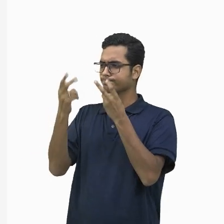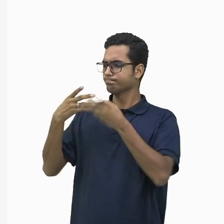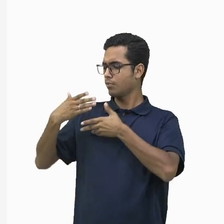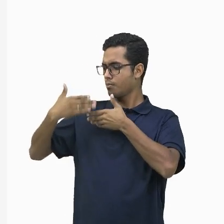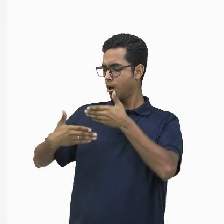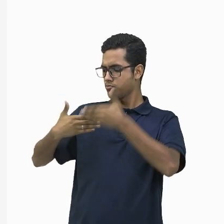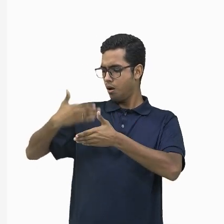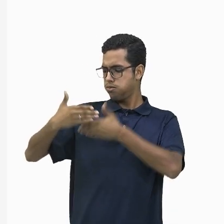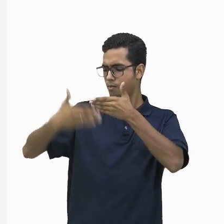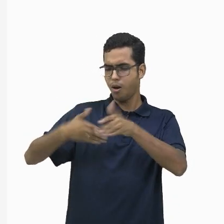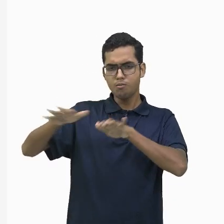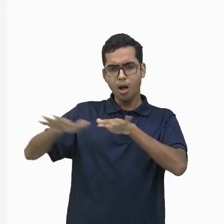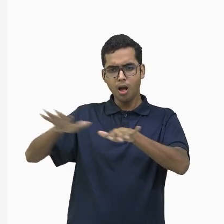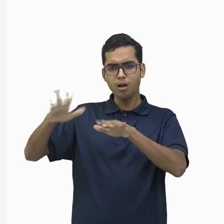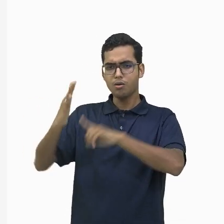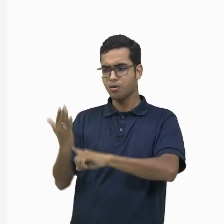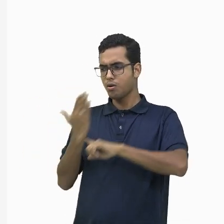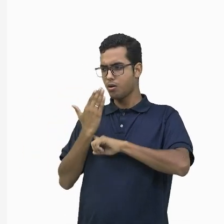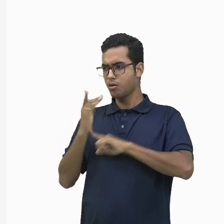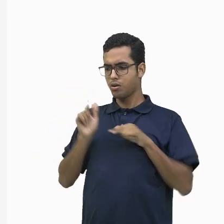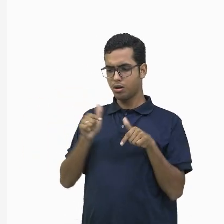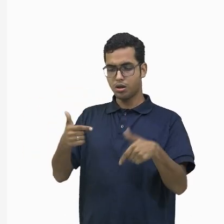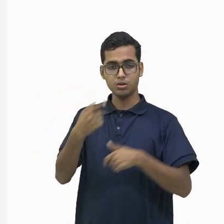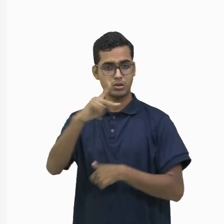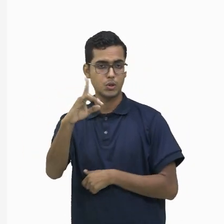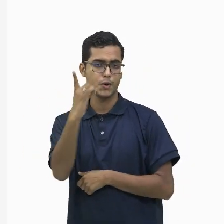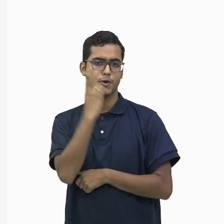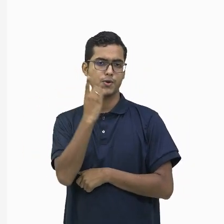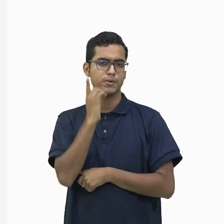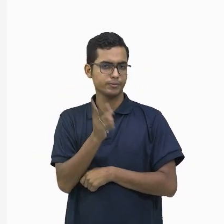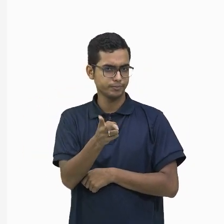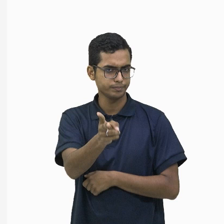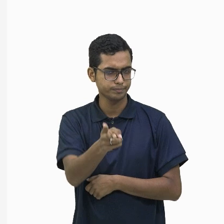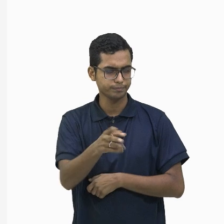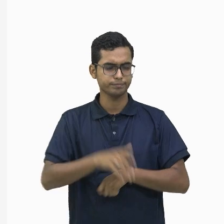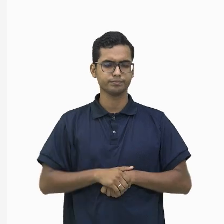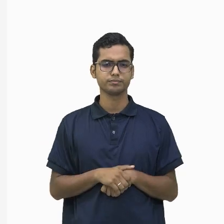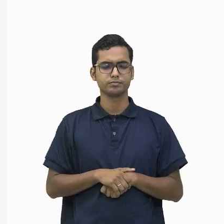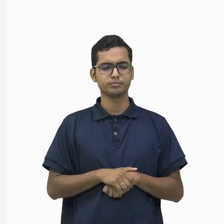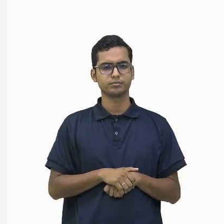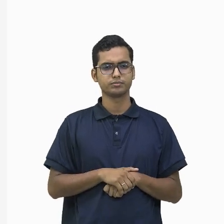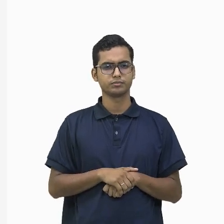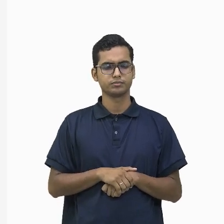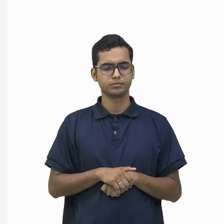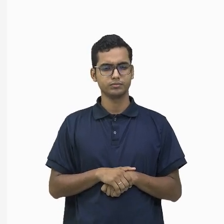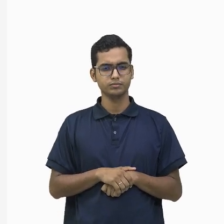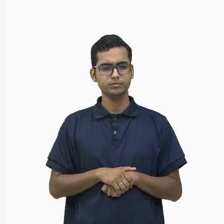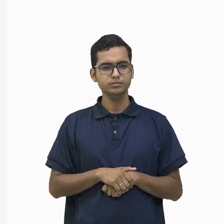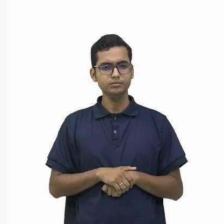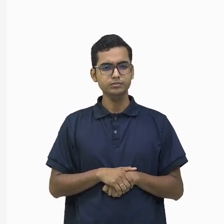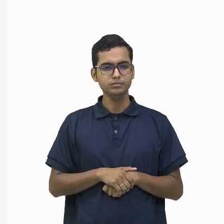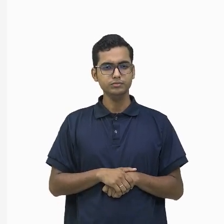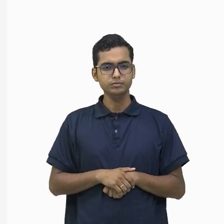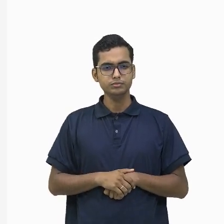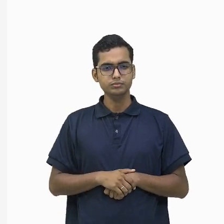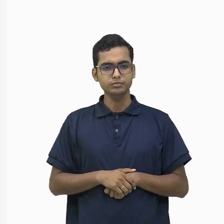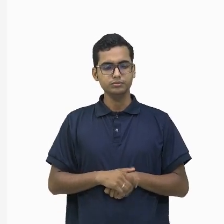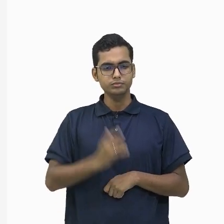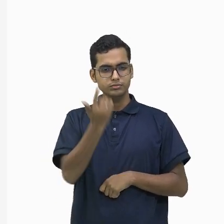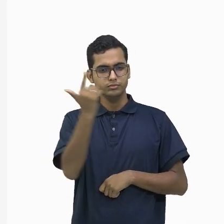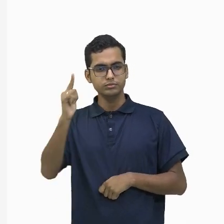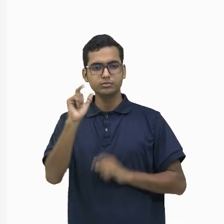cada movimento vai te ajudar numa atividade do teu dia a dia praticamente, tá bom? Outro aspecto